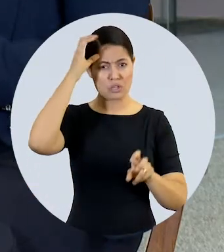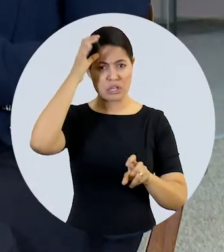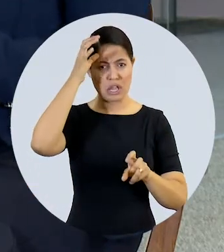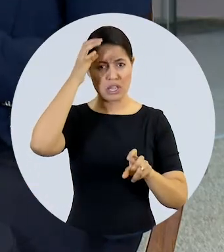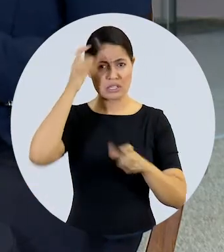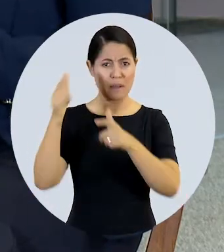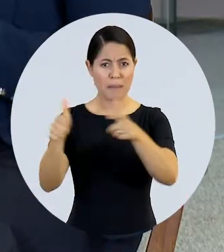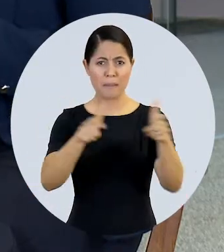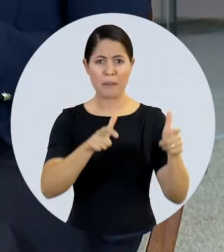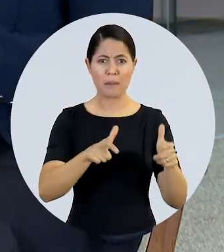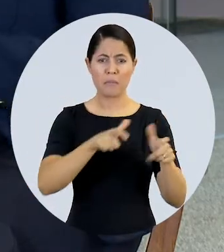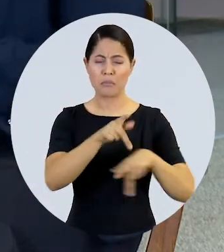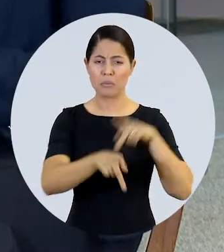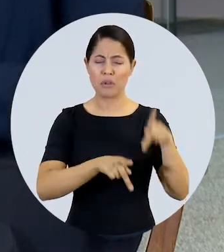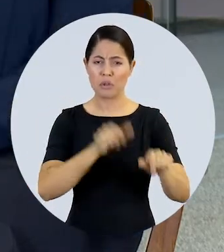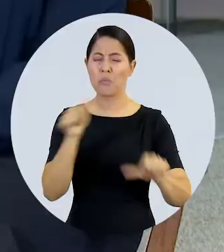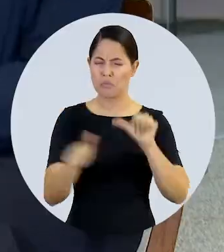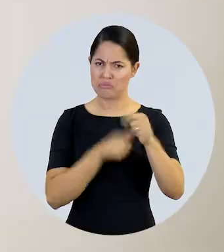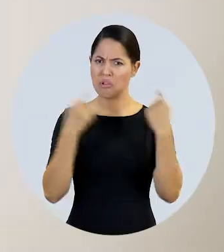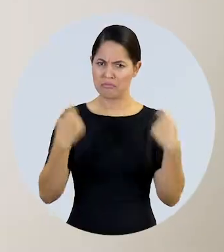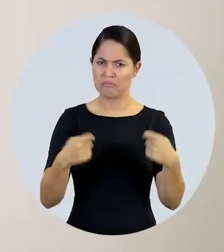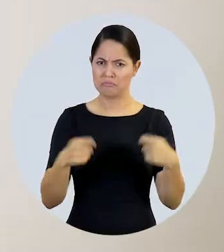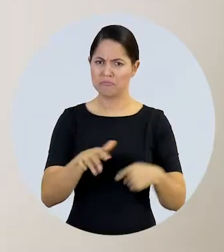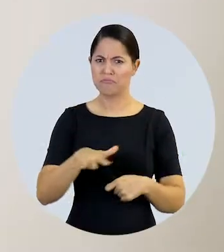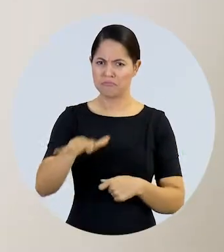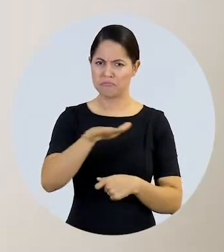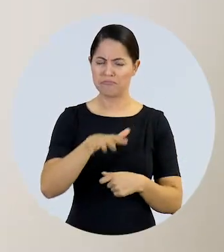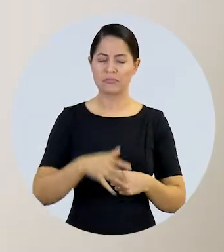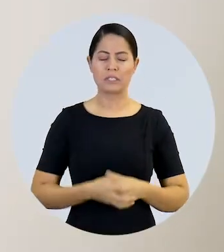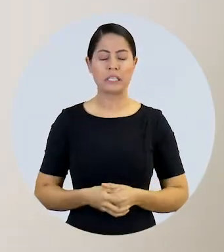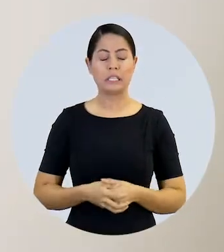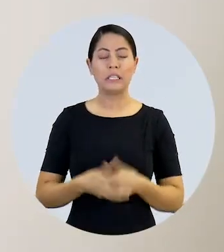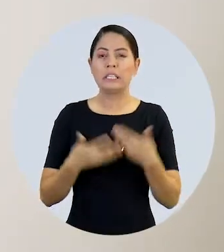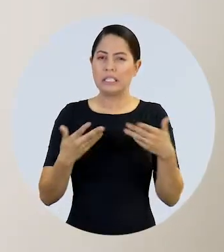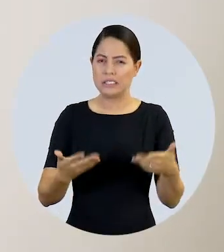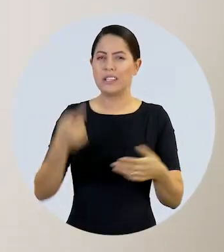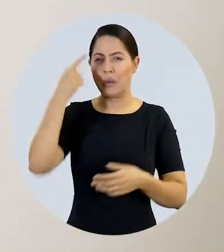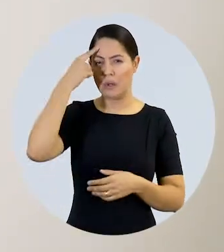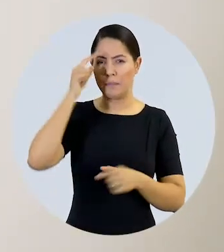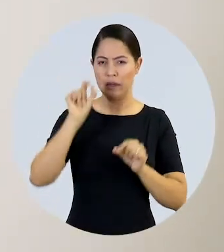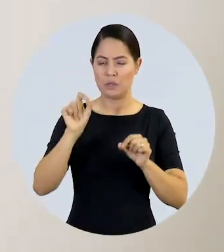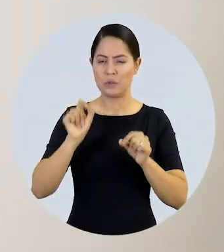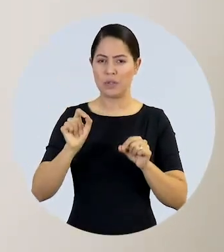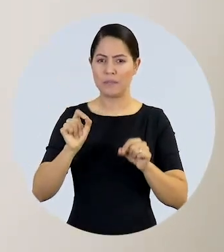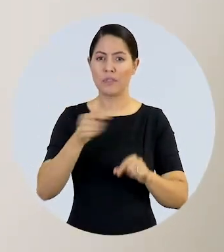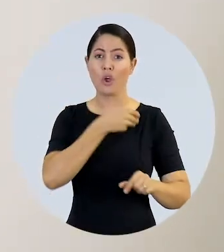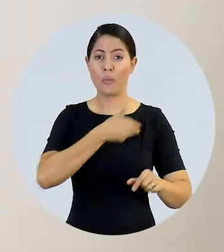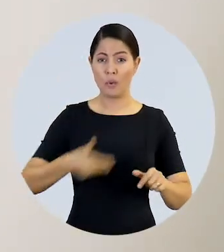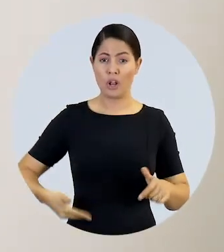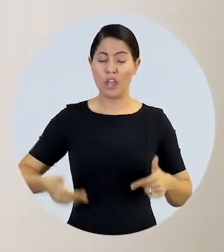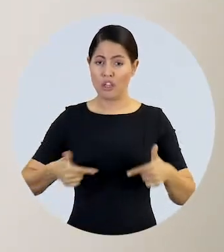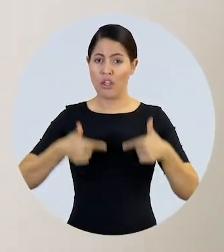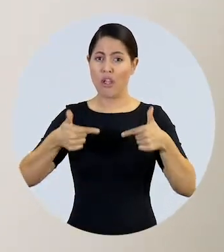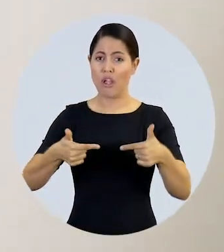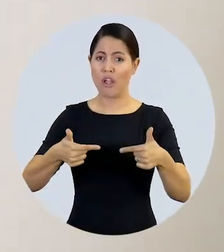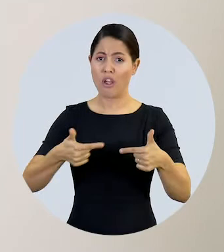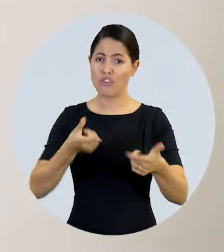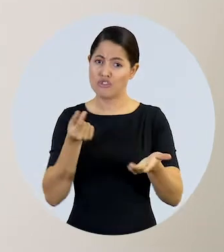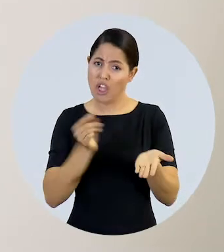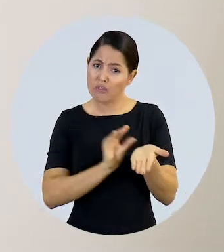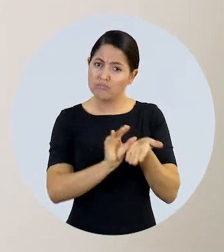vários passos ainda para serem dados. E eu penso assim, investimento em políticas públicas,